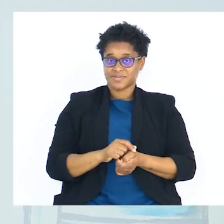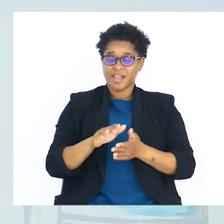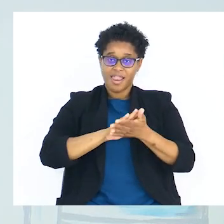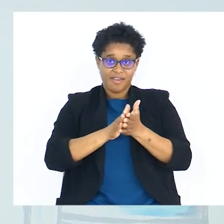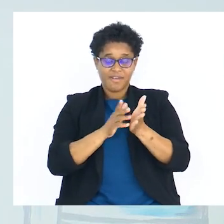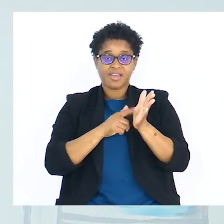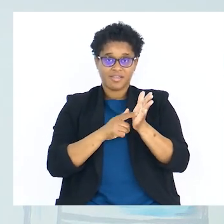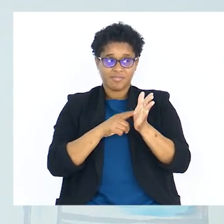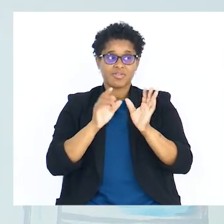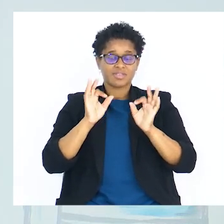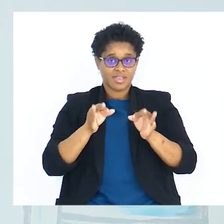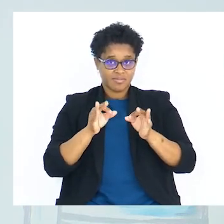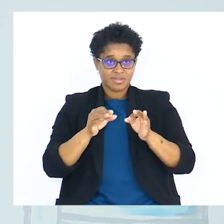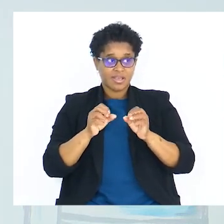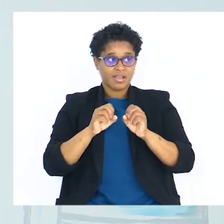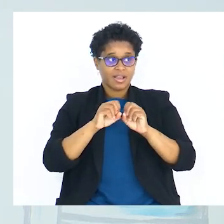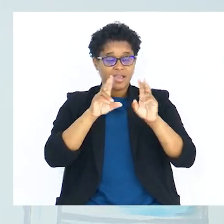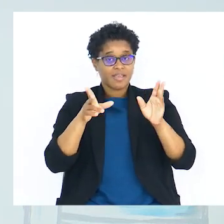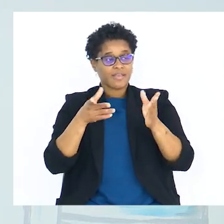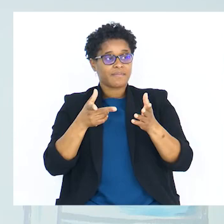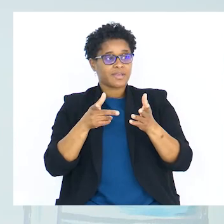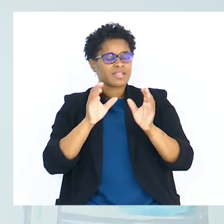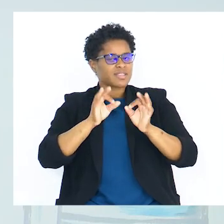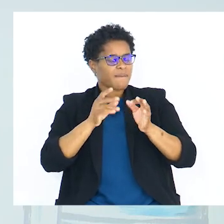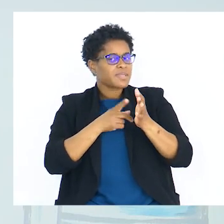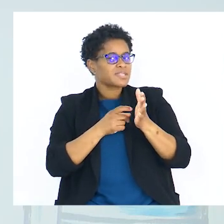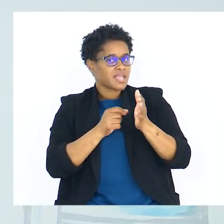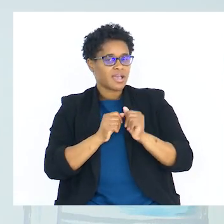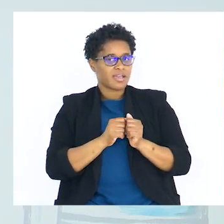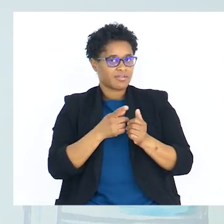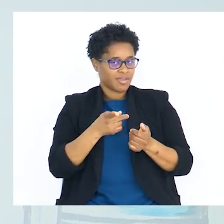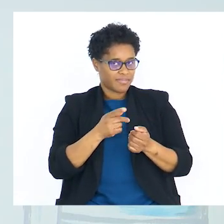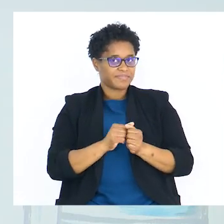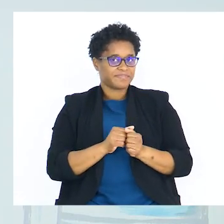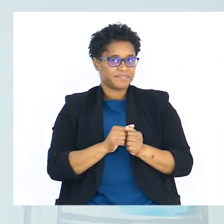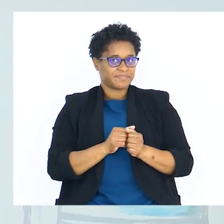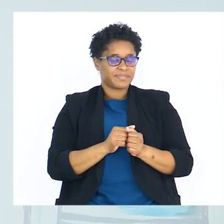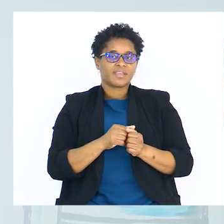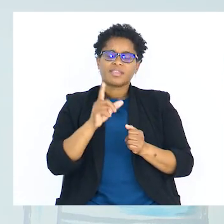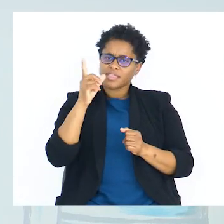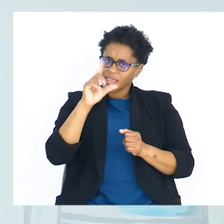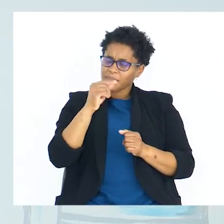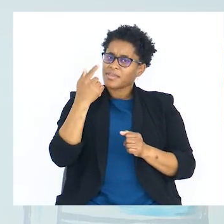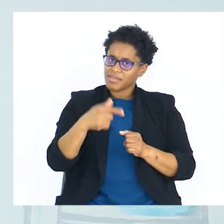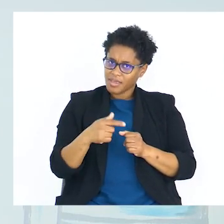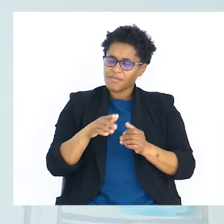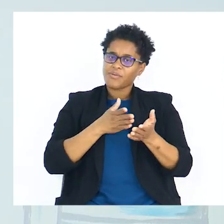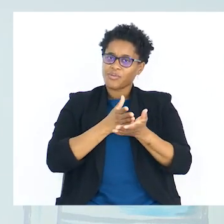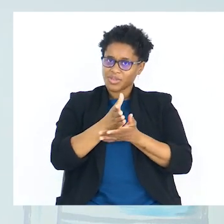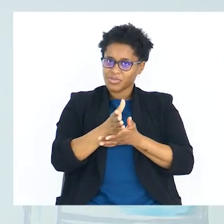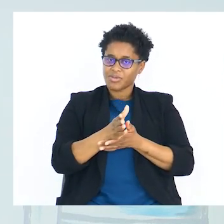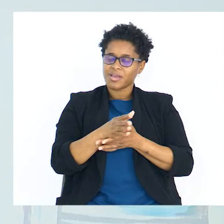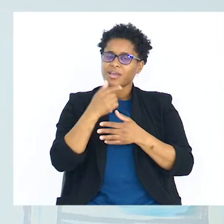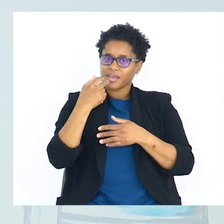mãos sempre, higienização sempre que necessário, não é? E devem continuar